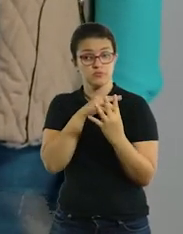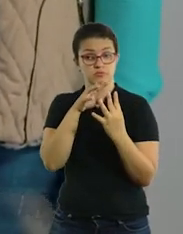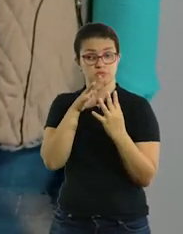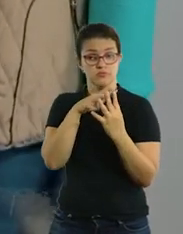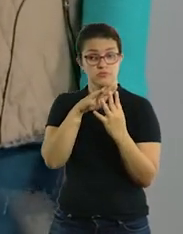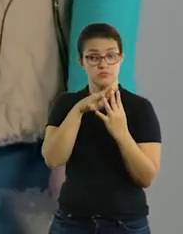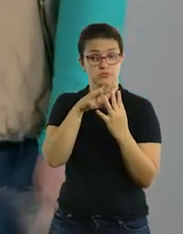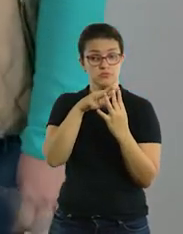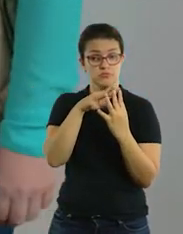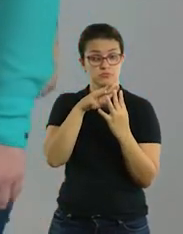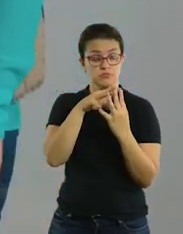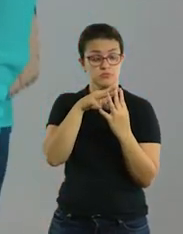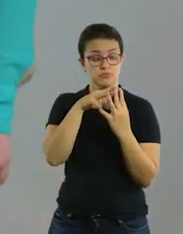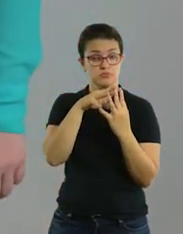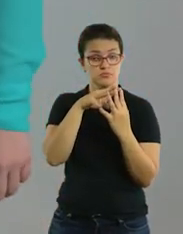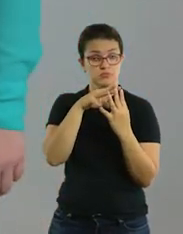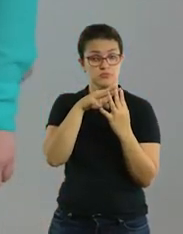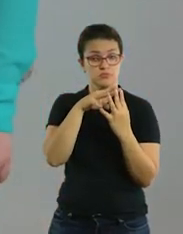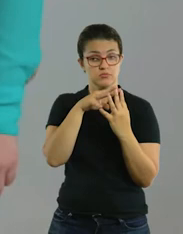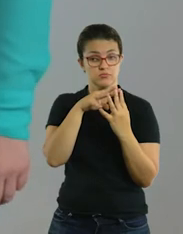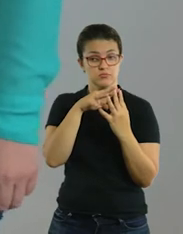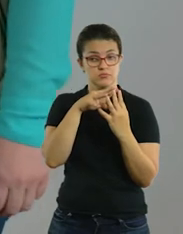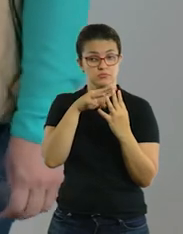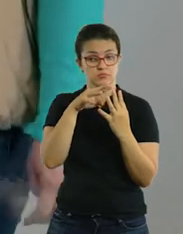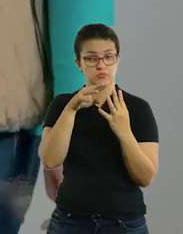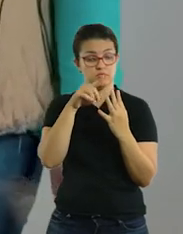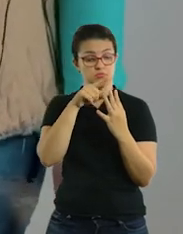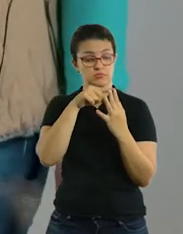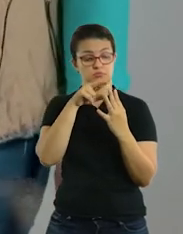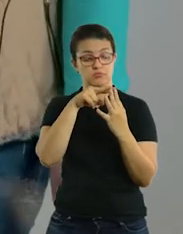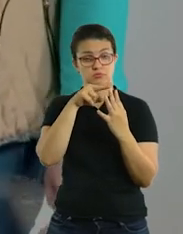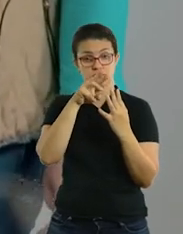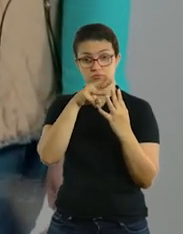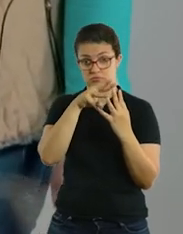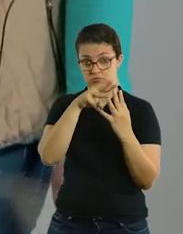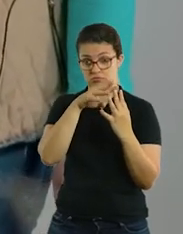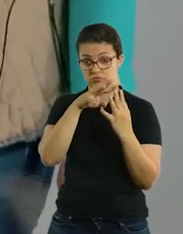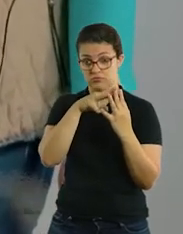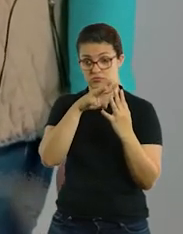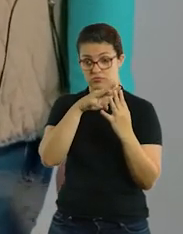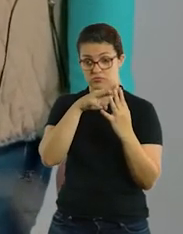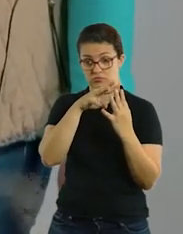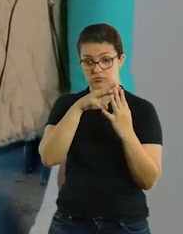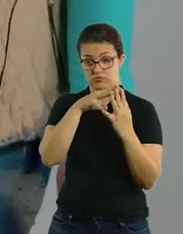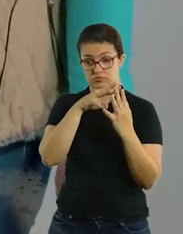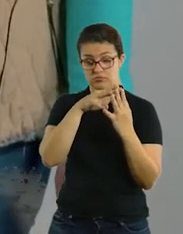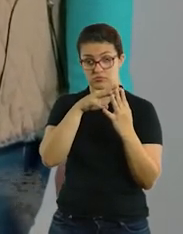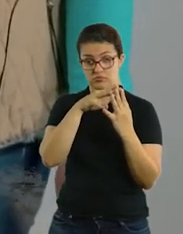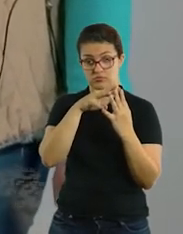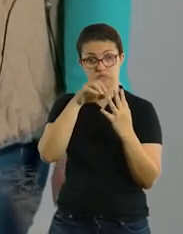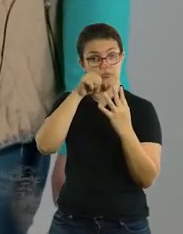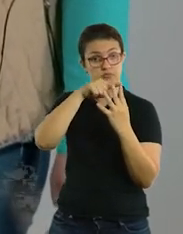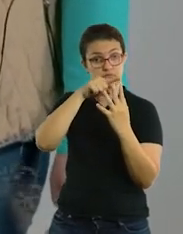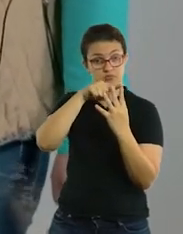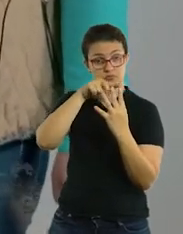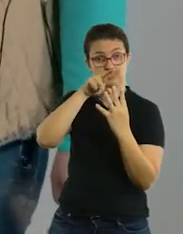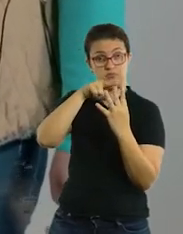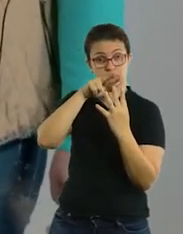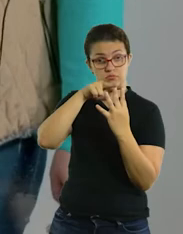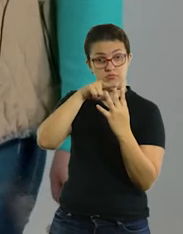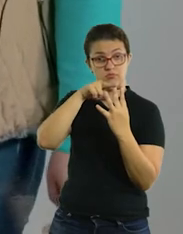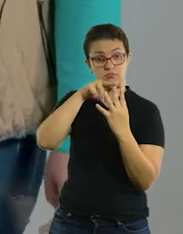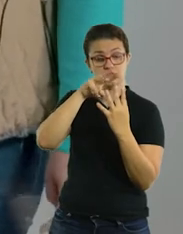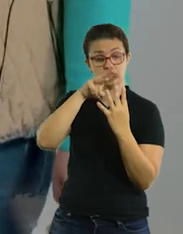de matemática, nós vamos trabalhar a primeira classe das unidades, onde nós temos a primeira ordem, unidades,